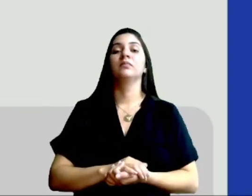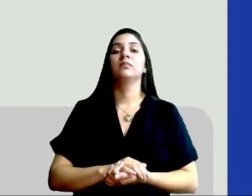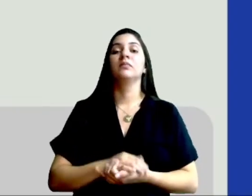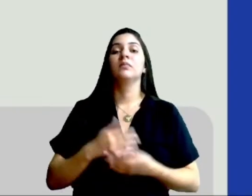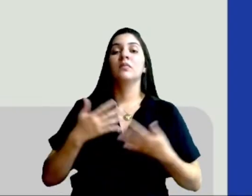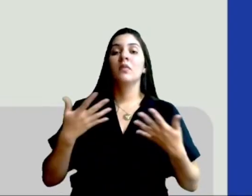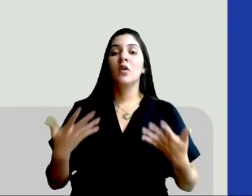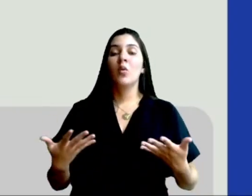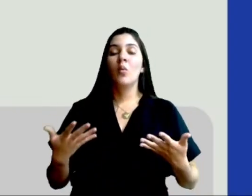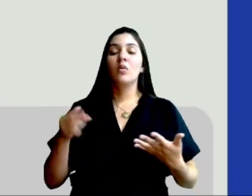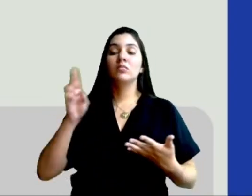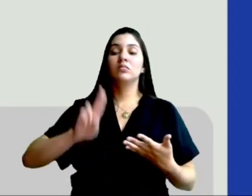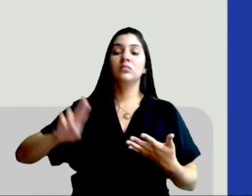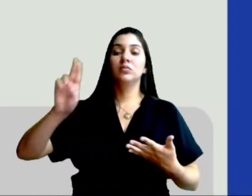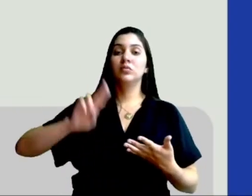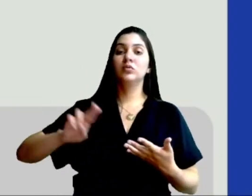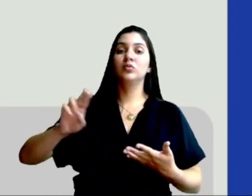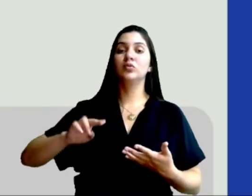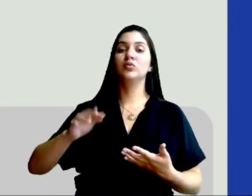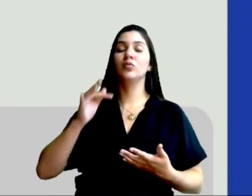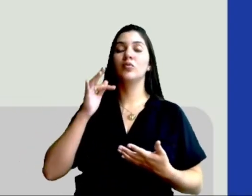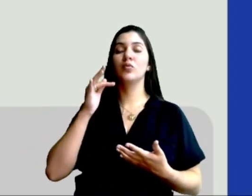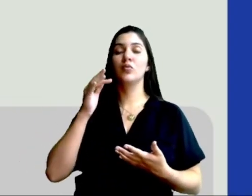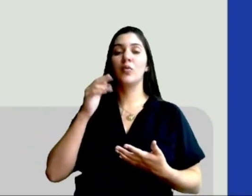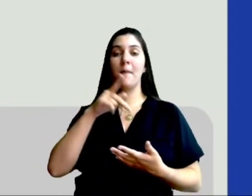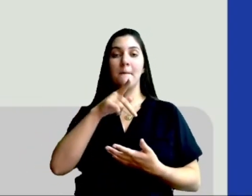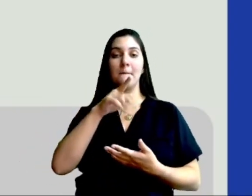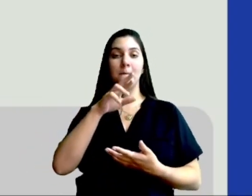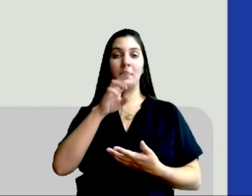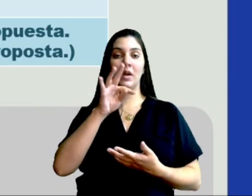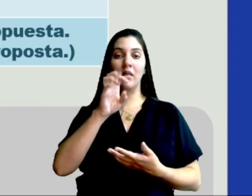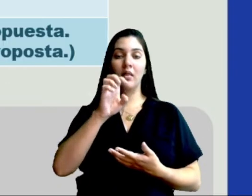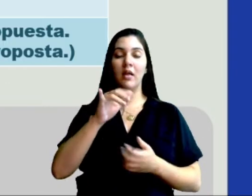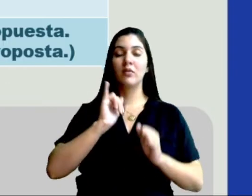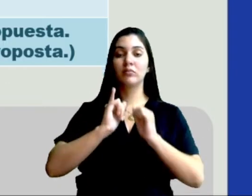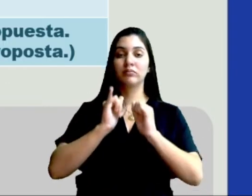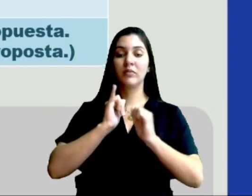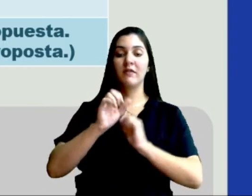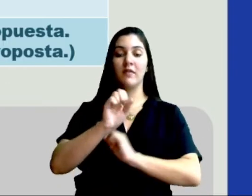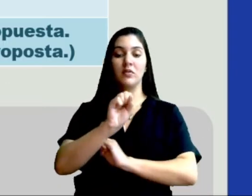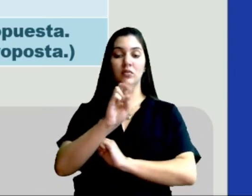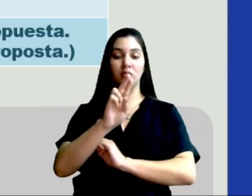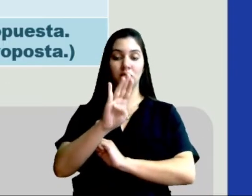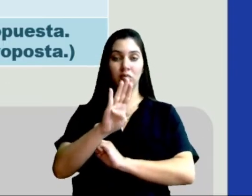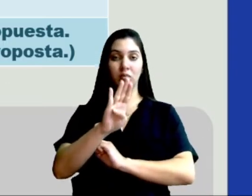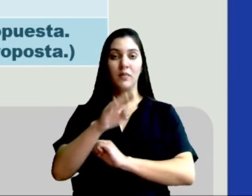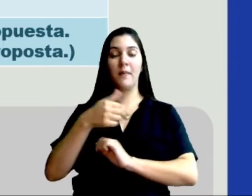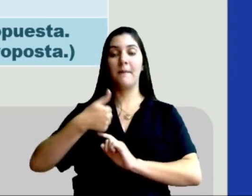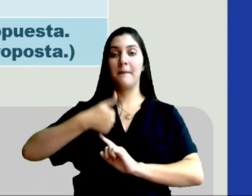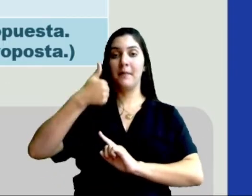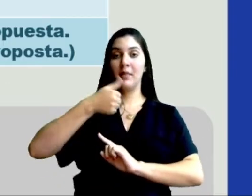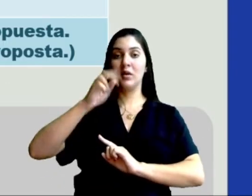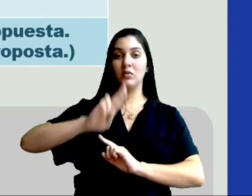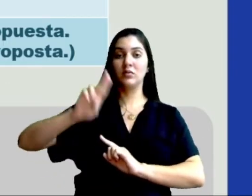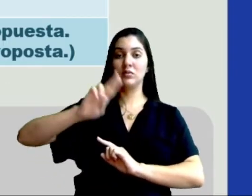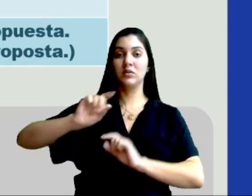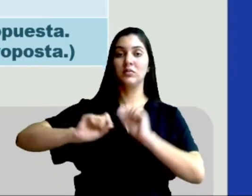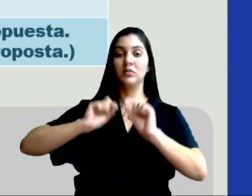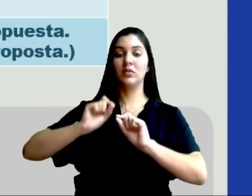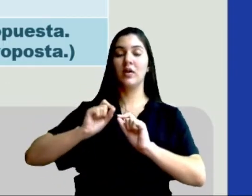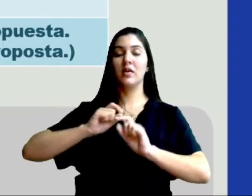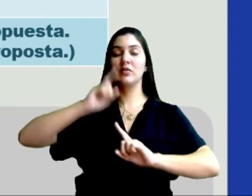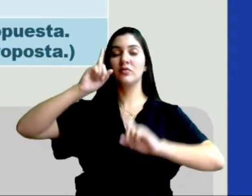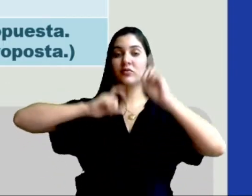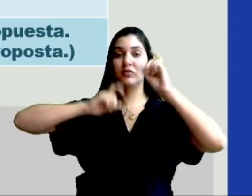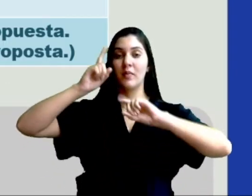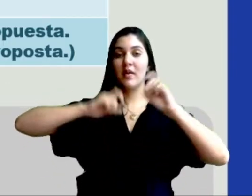E quais são os usos do pretérito imperfeito do subjuntivo? Primeiro, nós utilizamos para